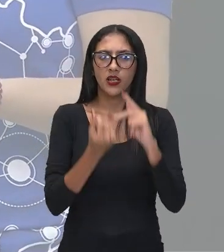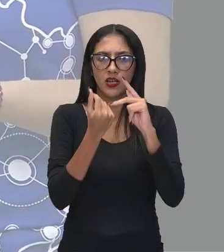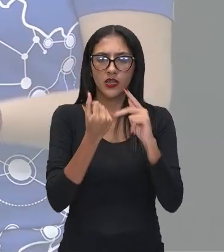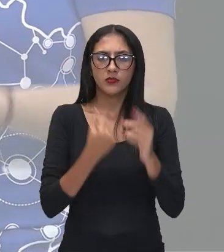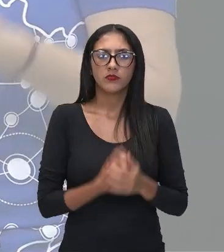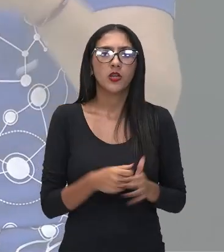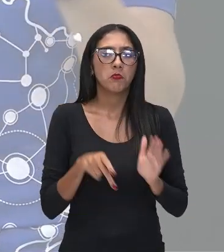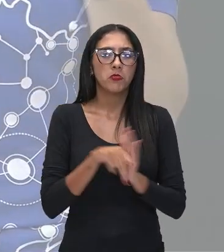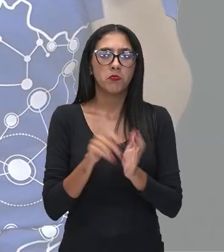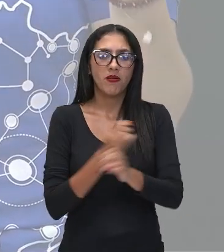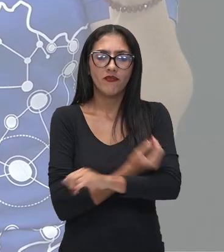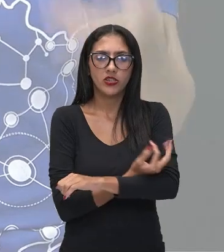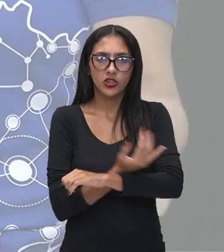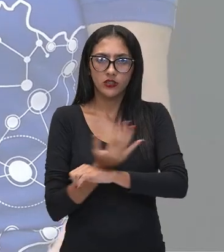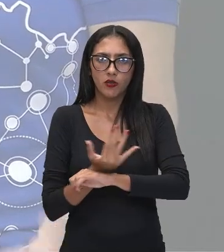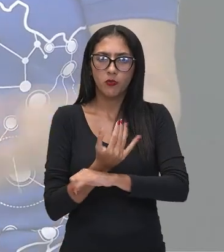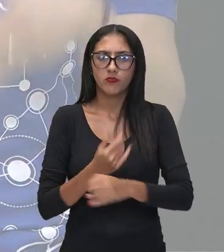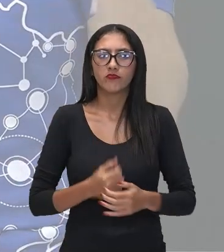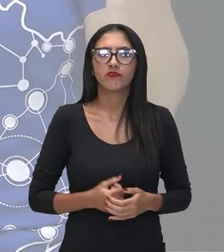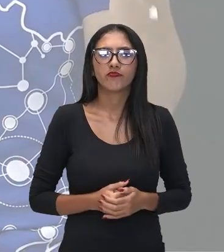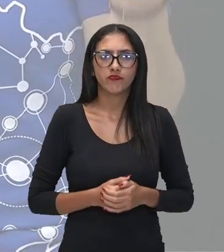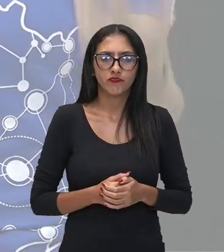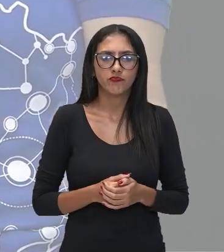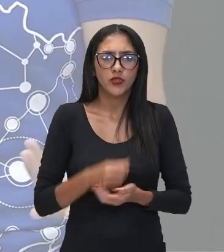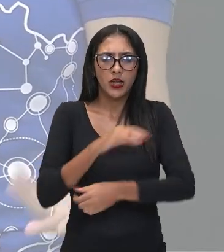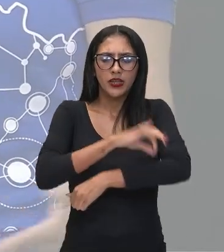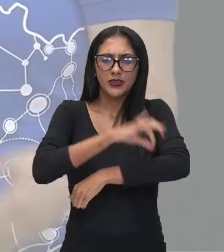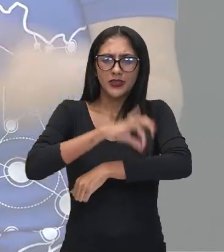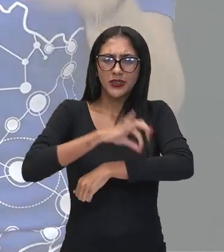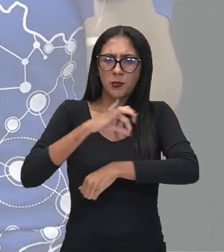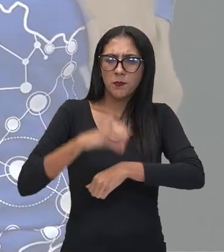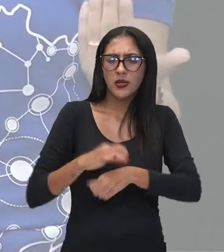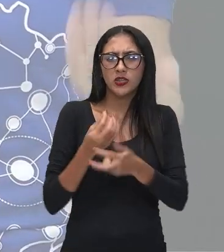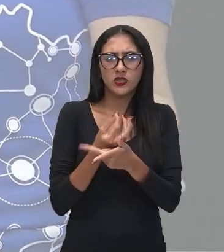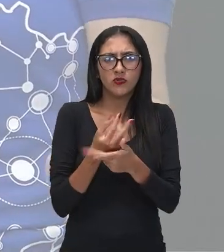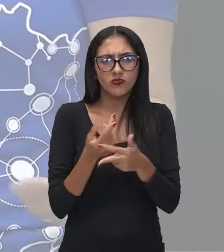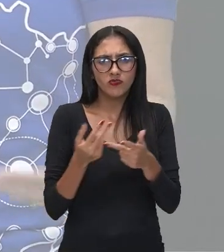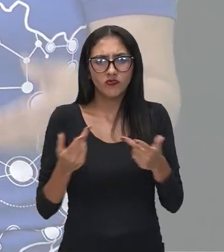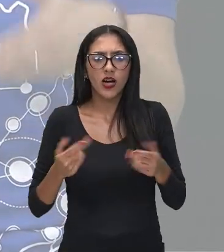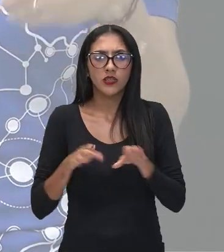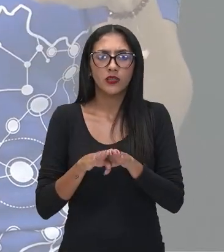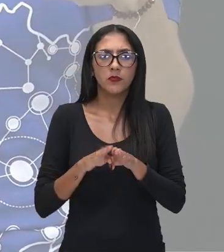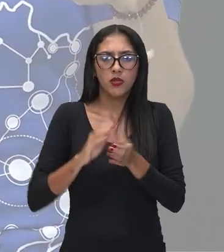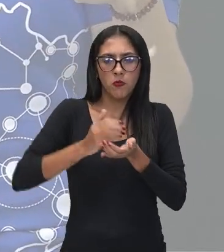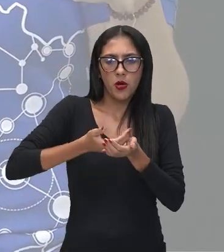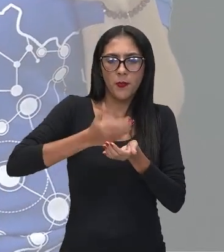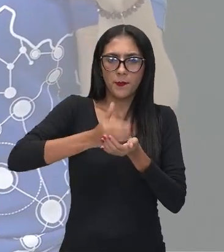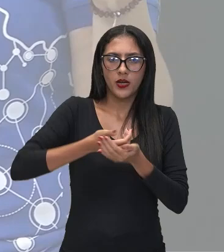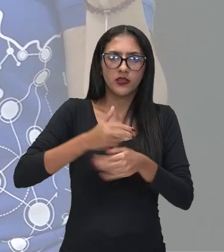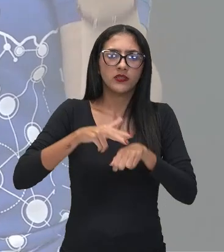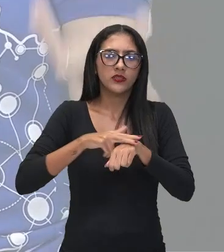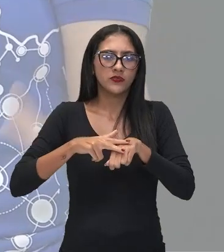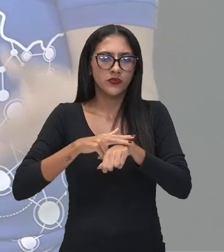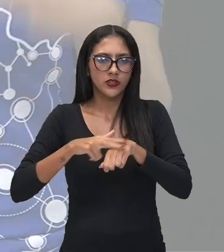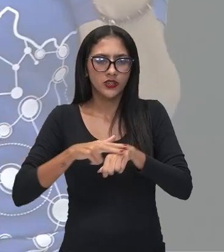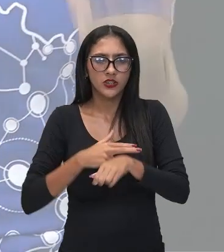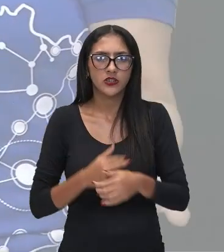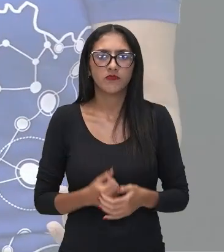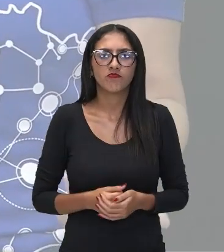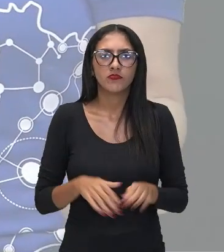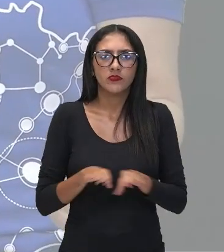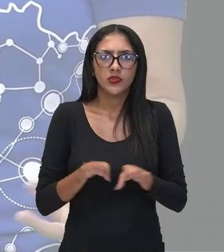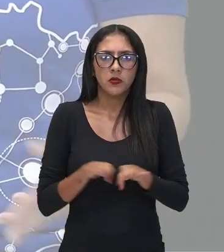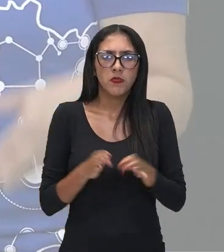origem vegetal. Temos grãos, temos sementes, temos o abacate, temos as